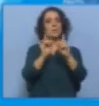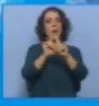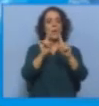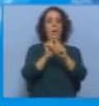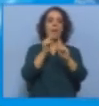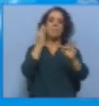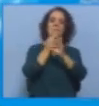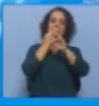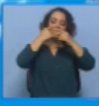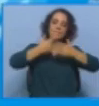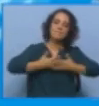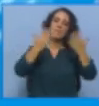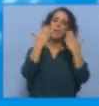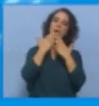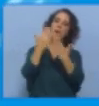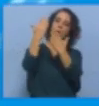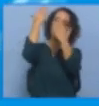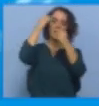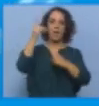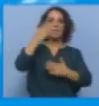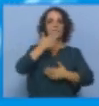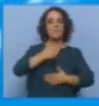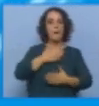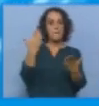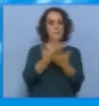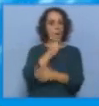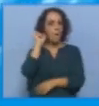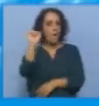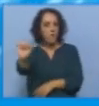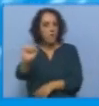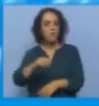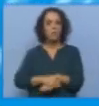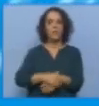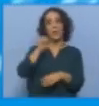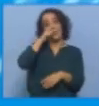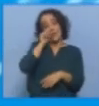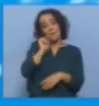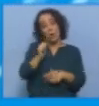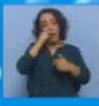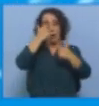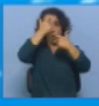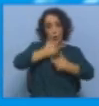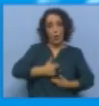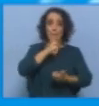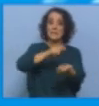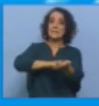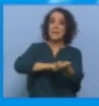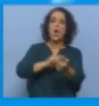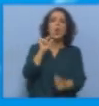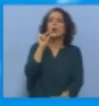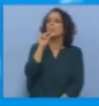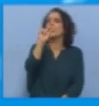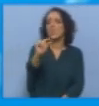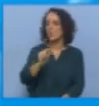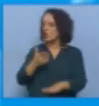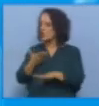Deus que nos dá o seu pão, que nos dá o seu vinho, o seu corpo e o seu sangue, que se dá todo. Não é? Não um bocadinho, umas